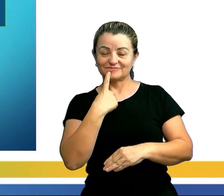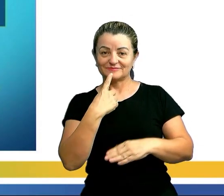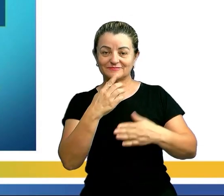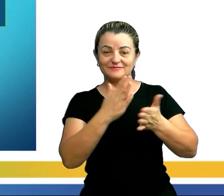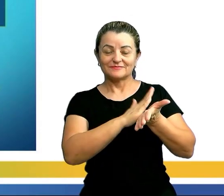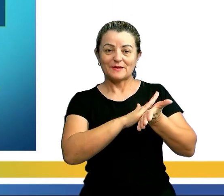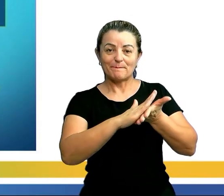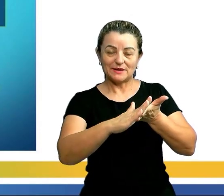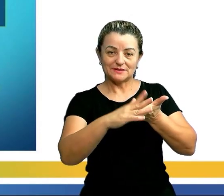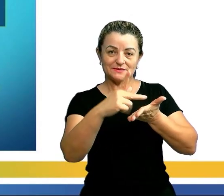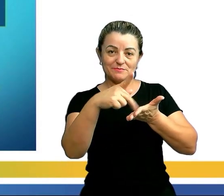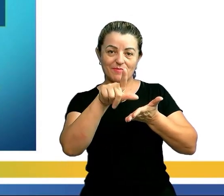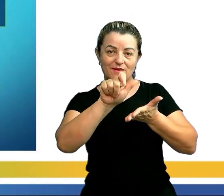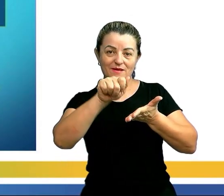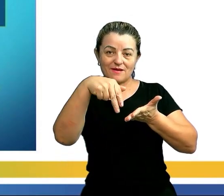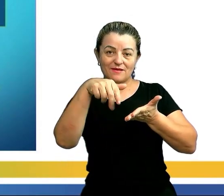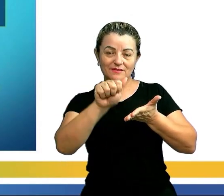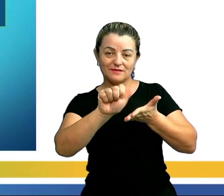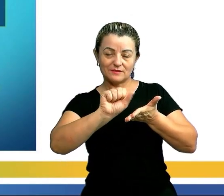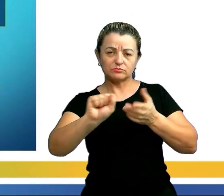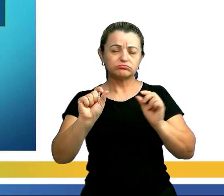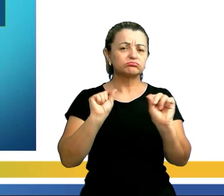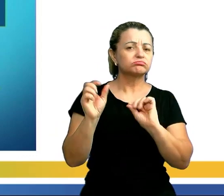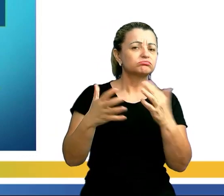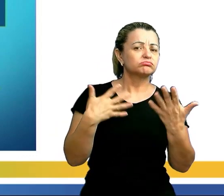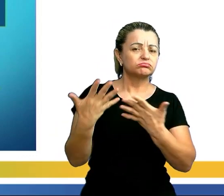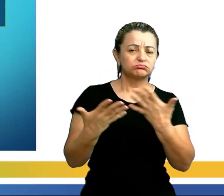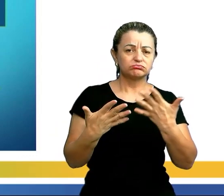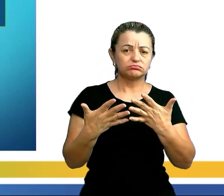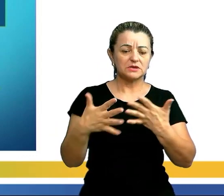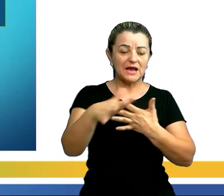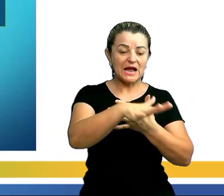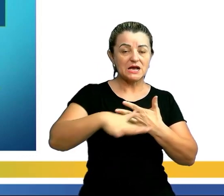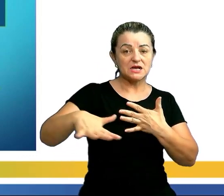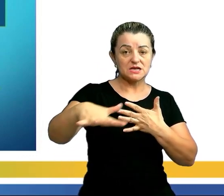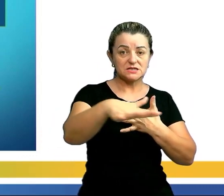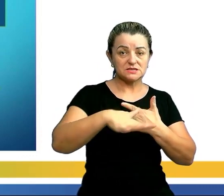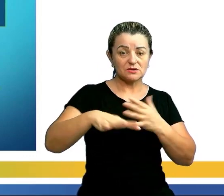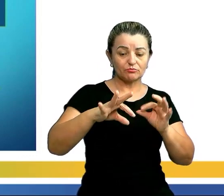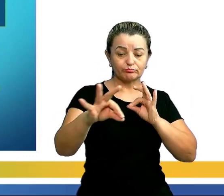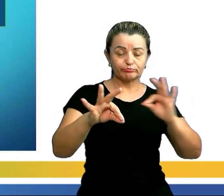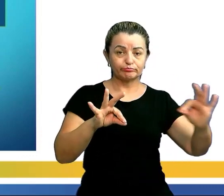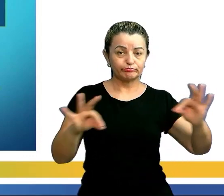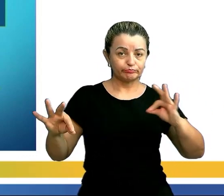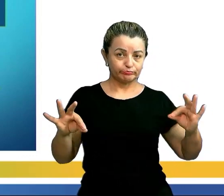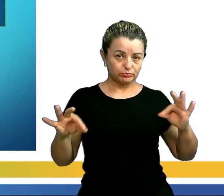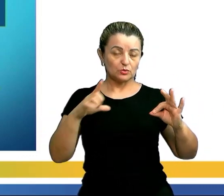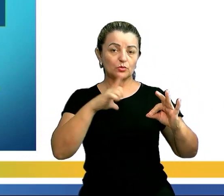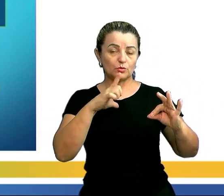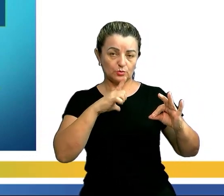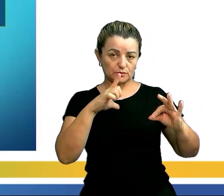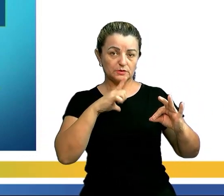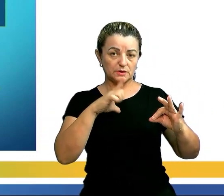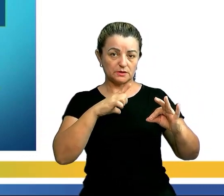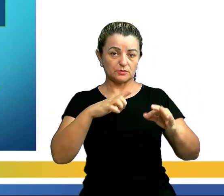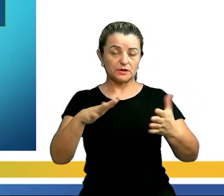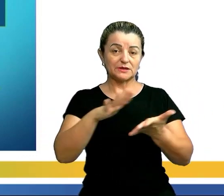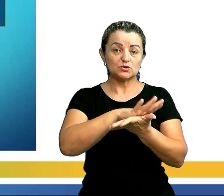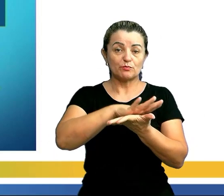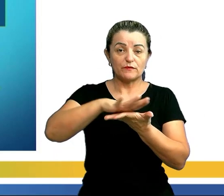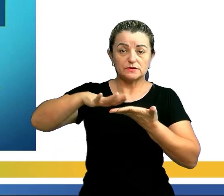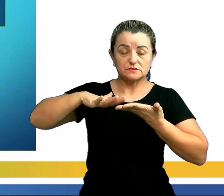Ok? Mas como é que é isso, professor? As áreas das figuras planas medem o tamanho da superfície da figura. Desse modo,